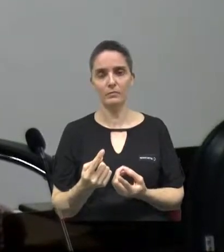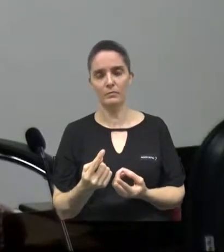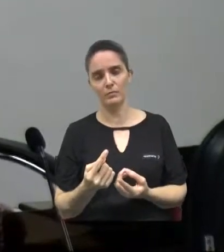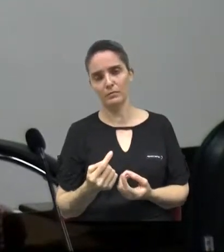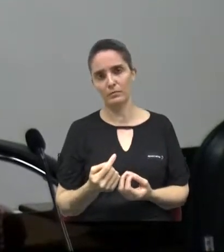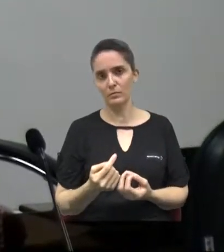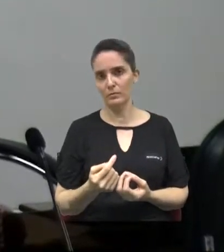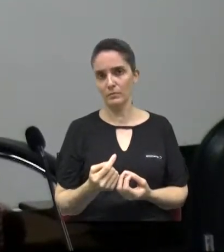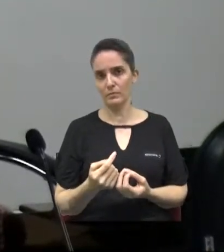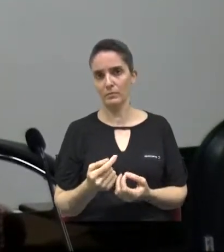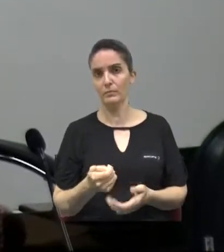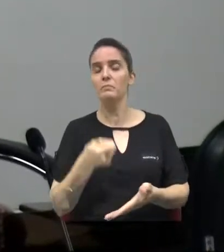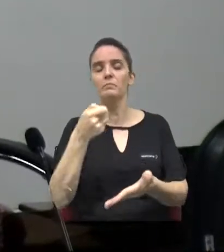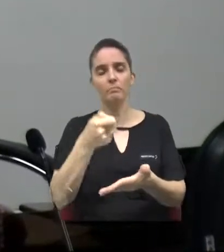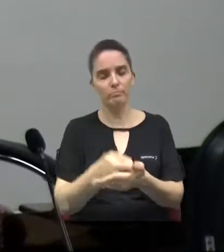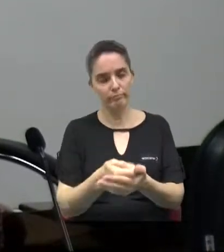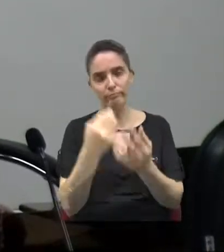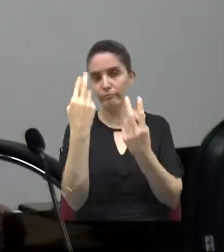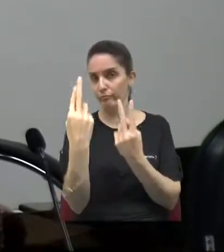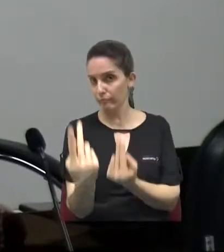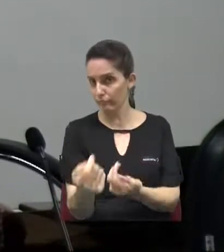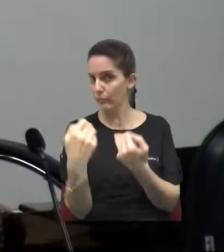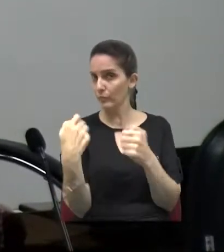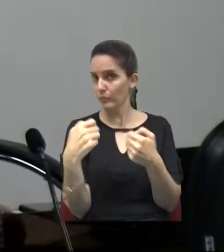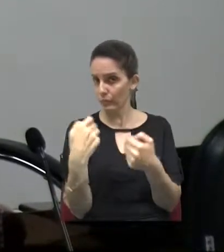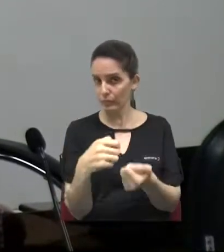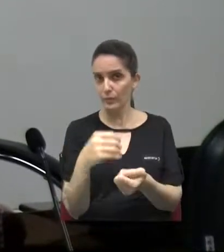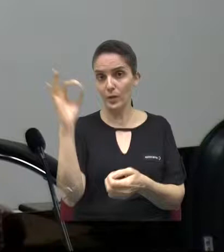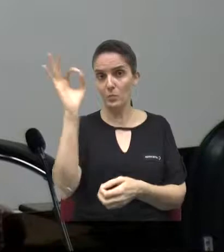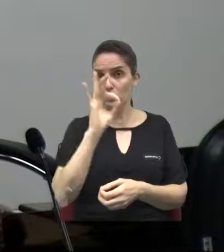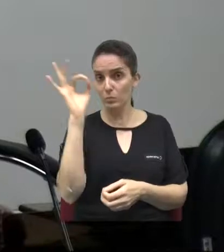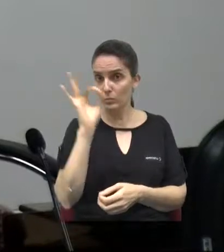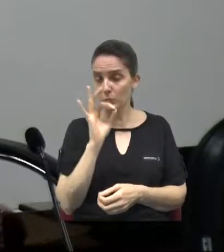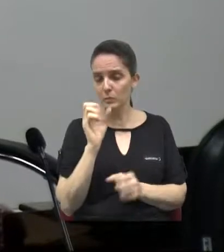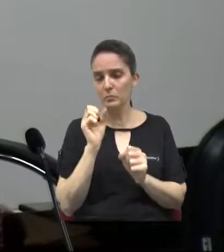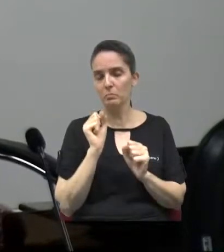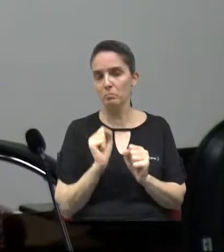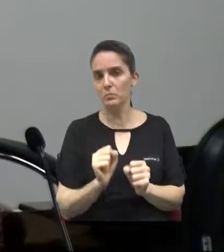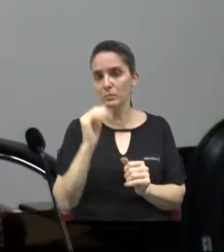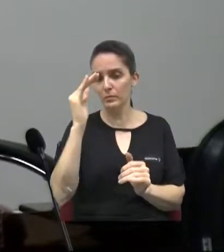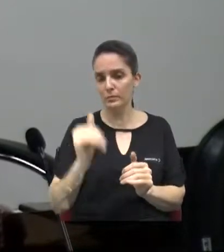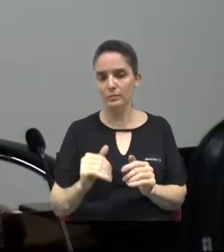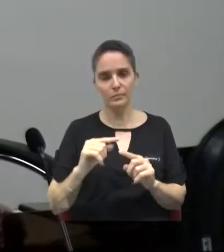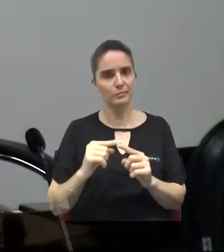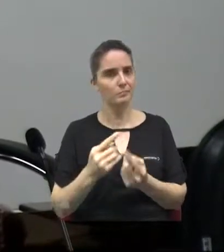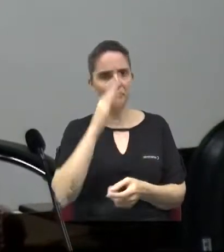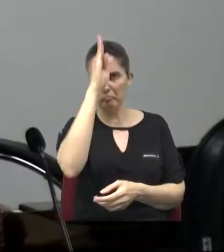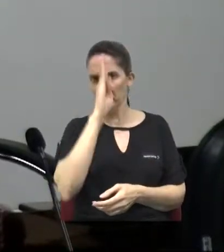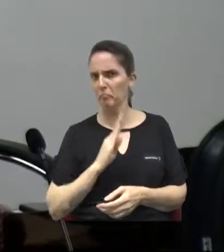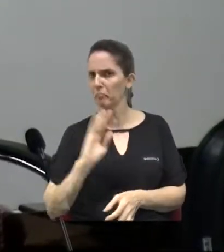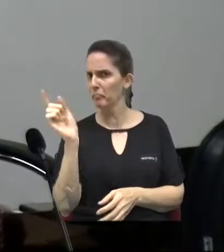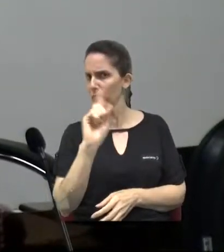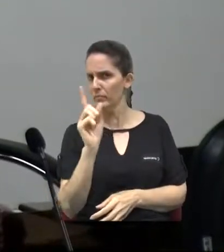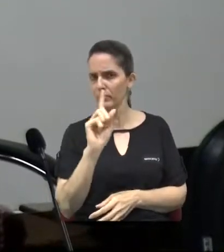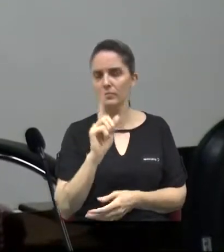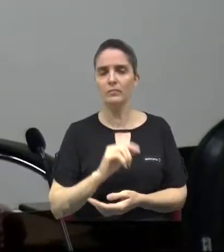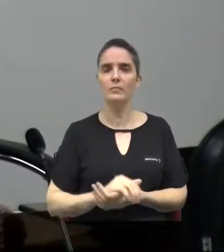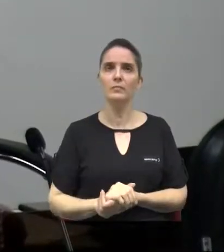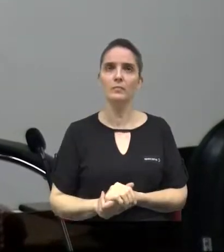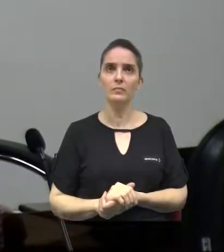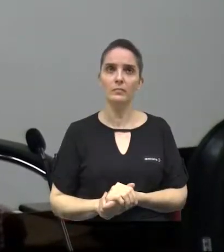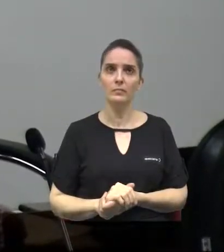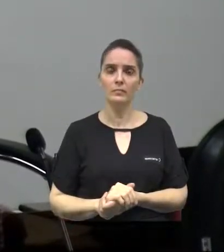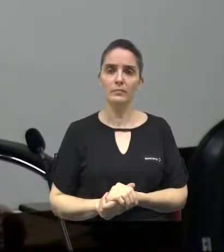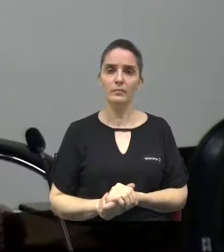Vai ter que pagar do mesmo jeito. Os juros podem ser até mais baratos, mas não é de graça, é apenas mais